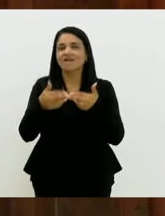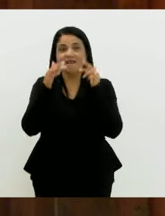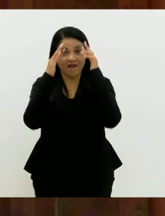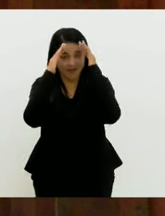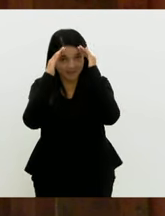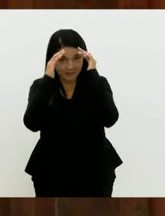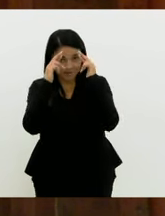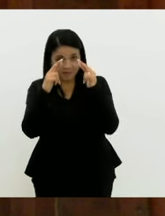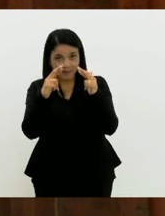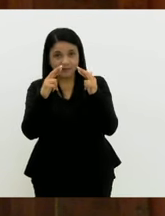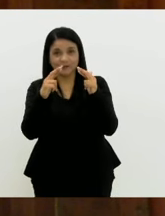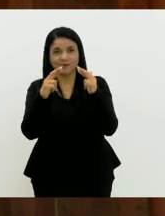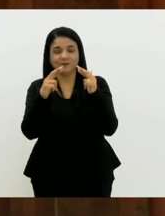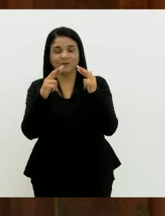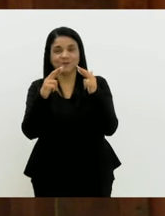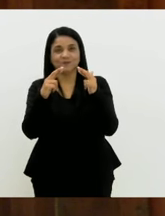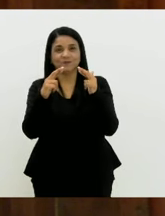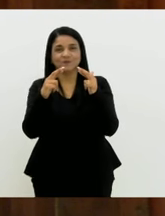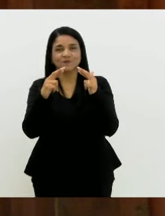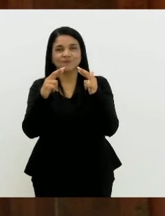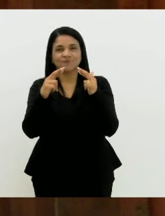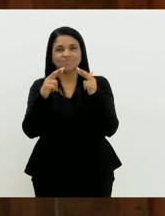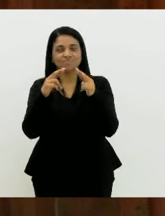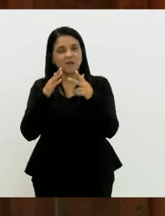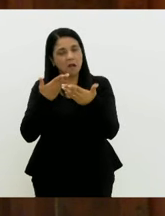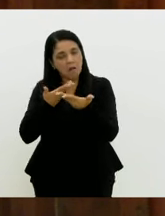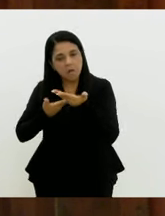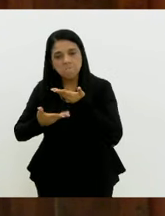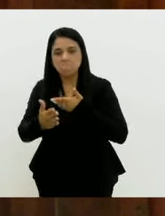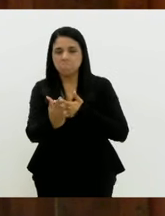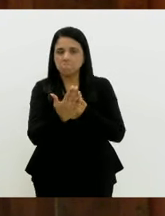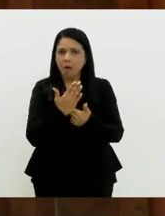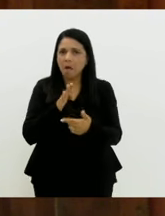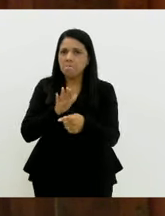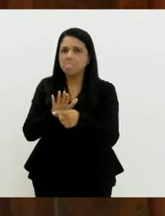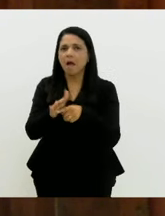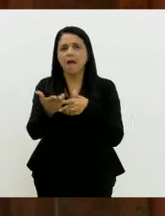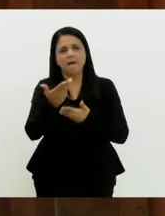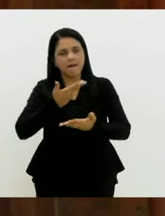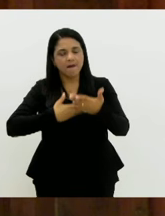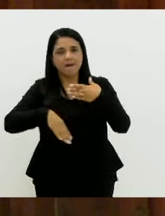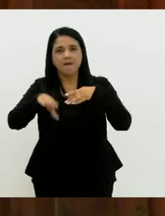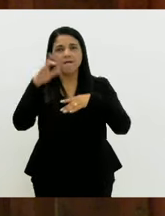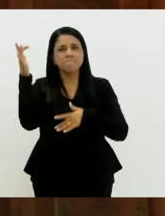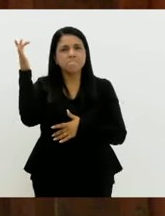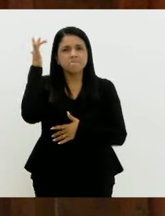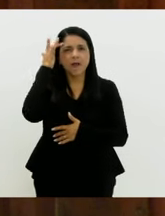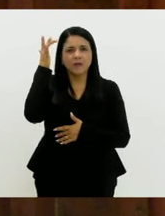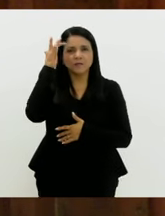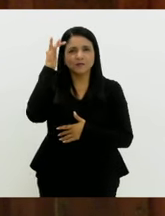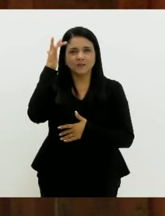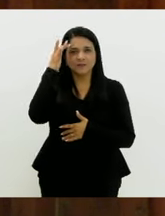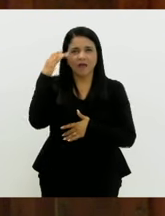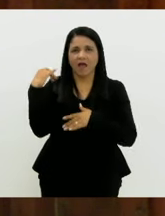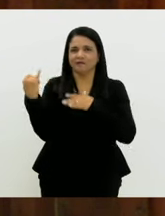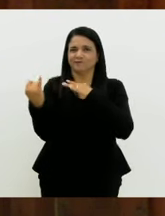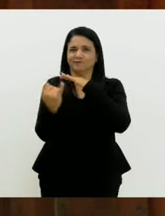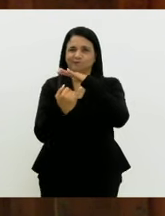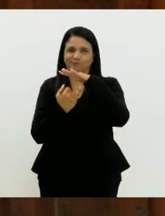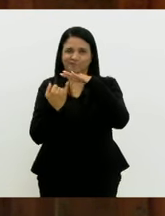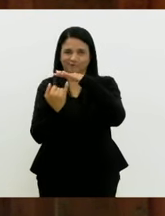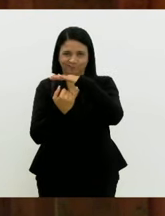respeito, de muita colaboração, de muita maturidade institucional. Então, eu